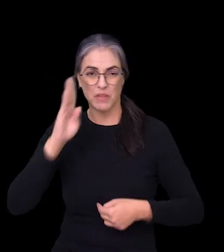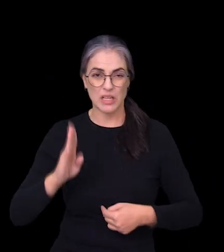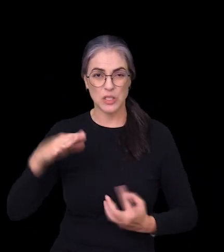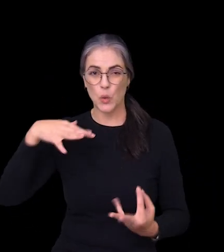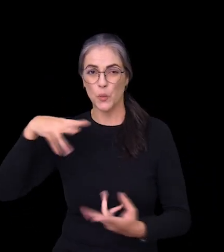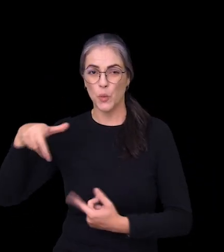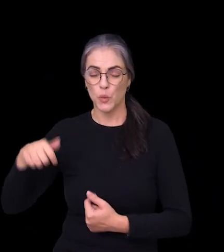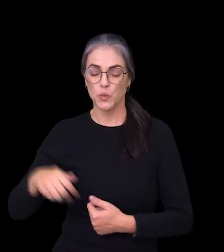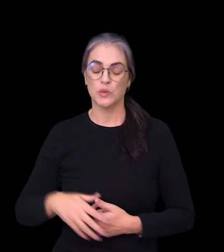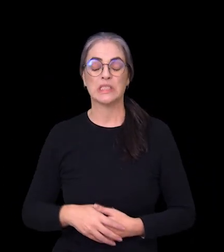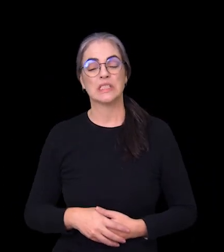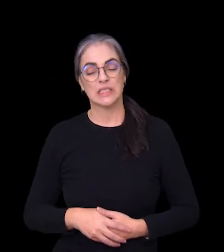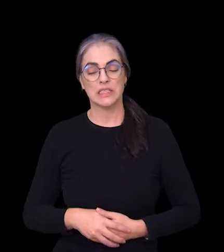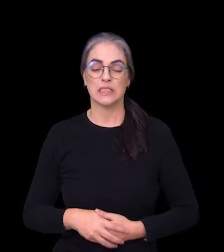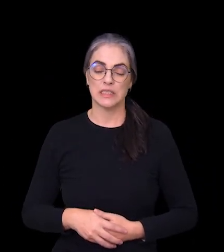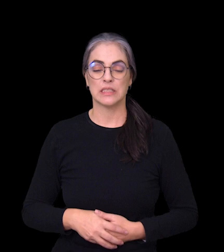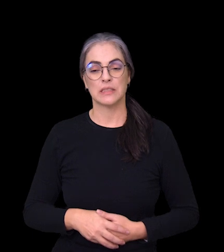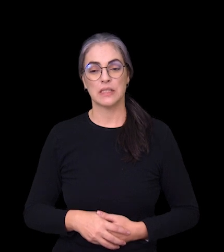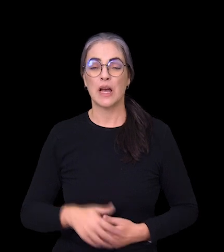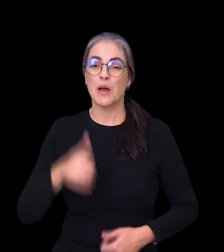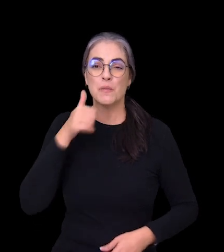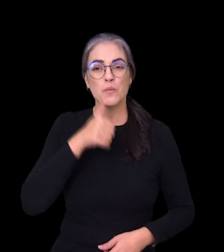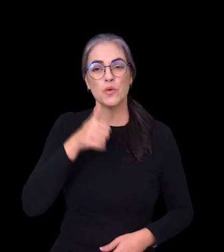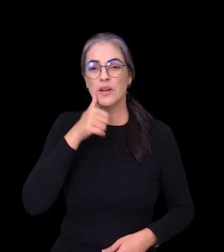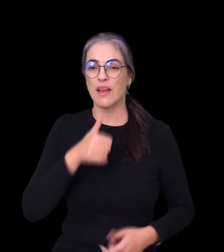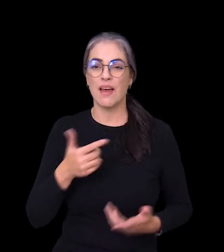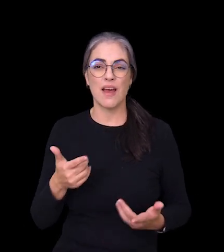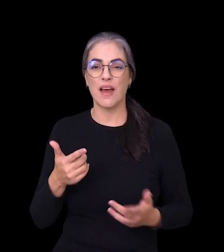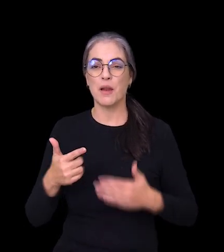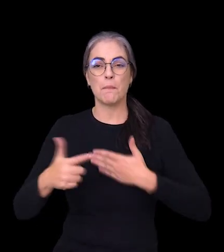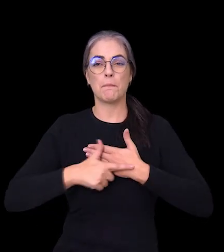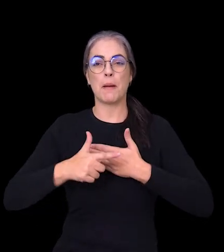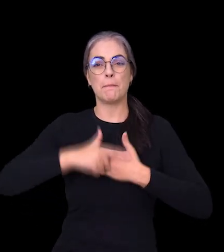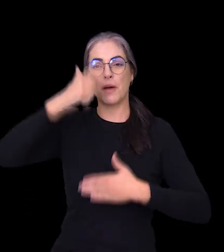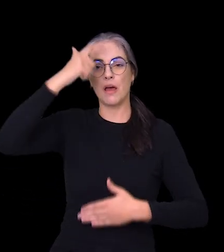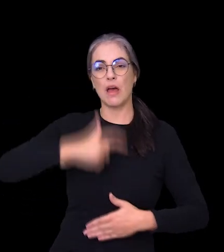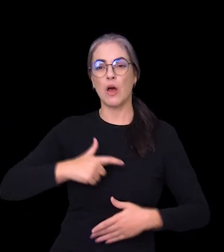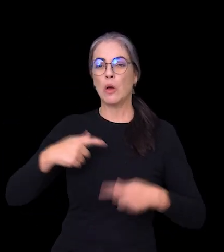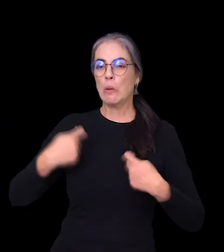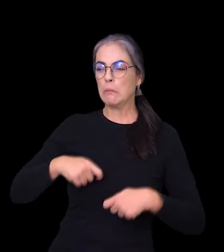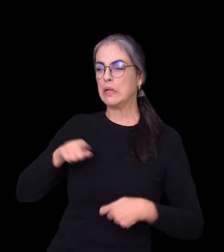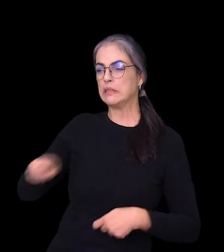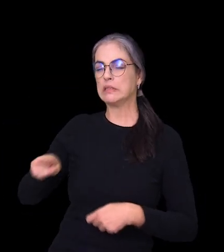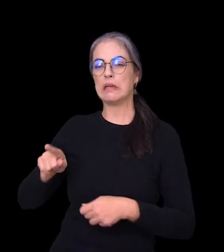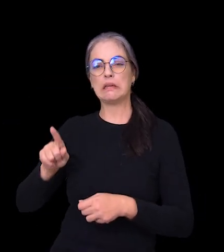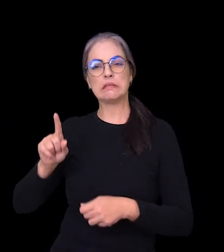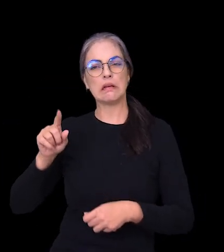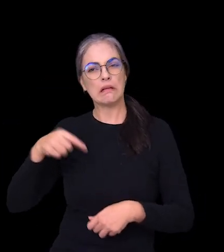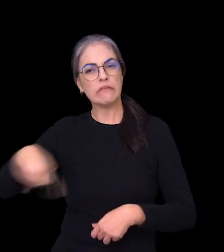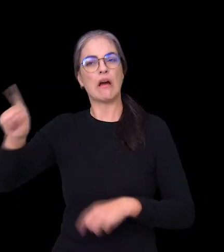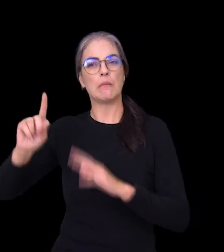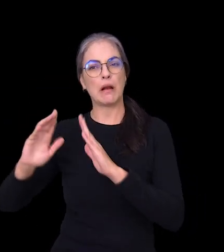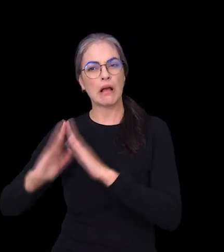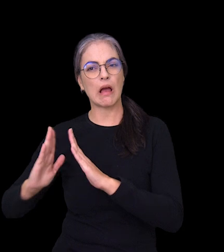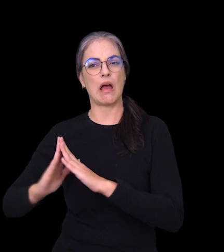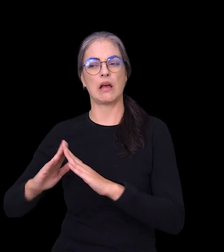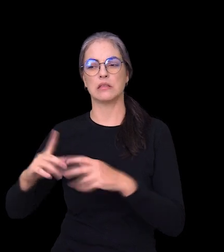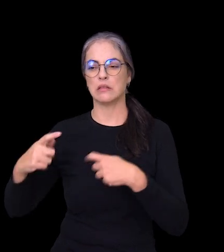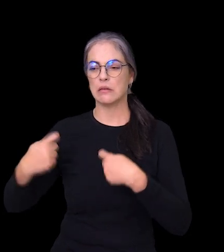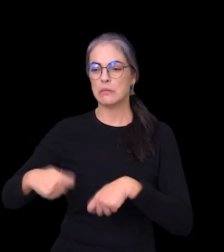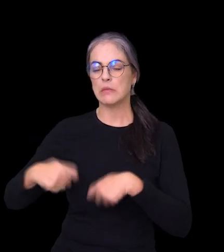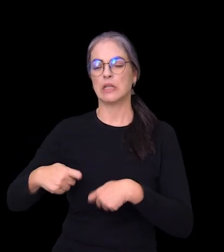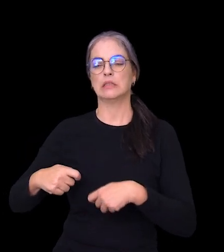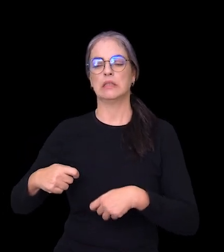das mulheres como um papel retrógrado, de que as mulheres têm que estar em casa, de que as mulheres devem ter uma